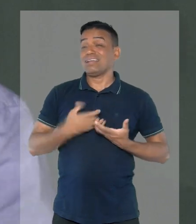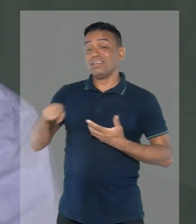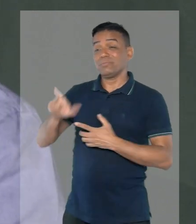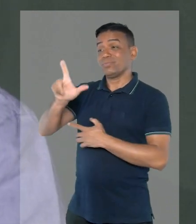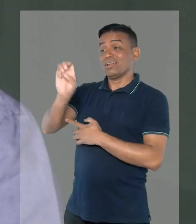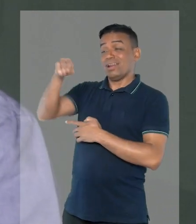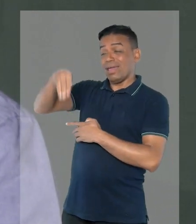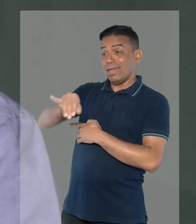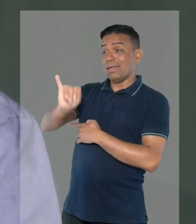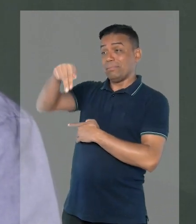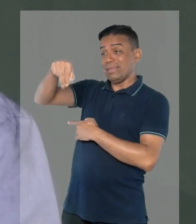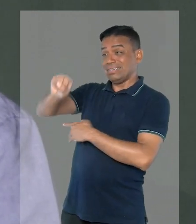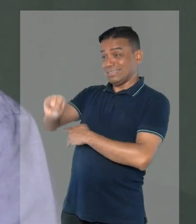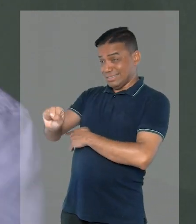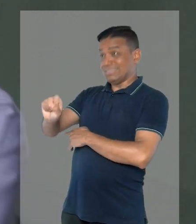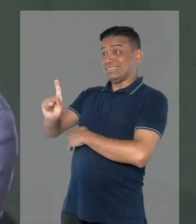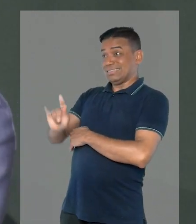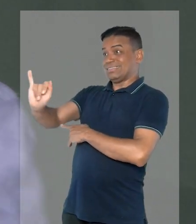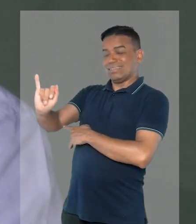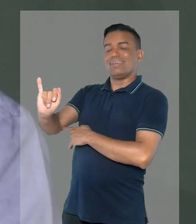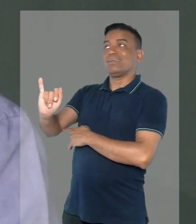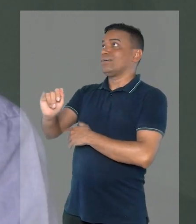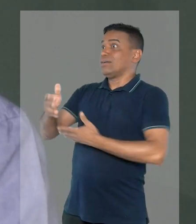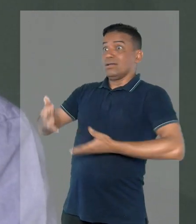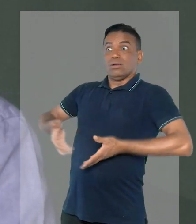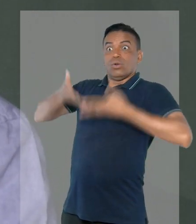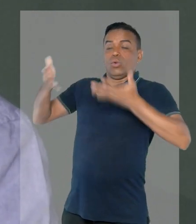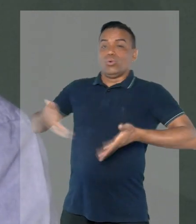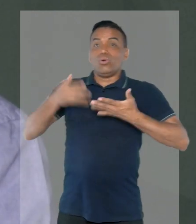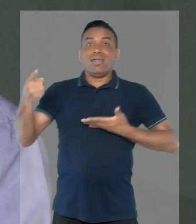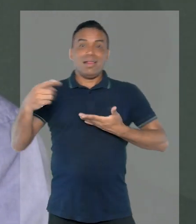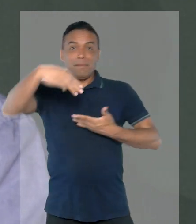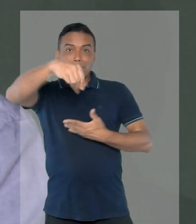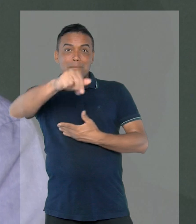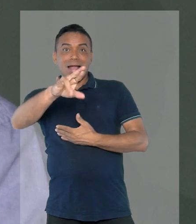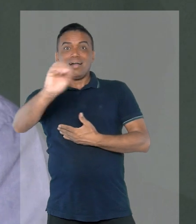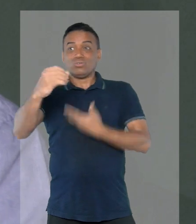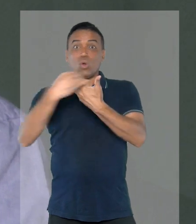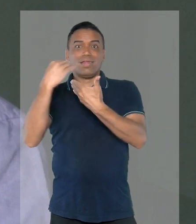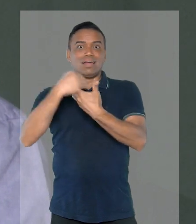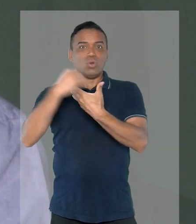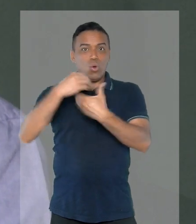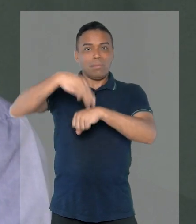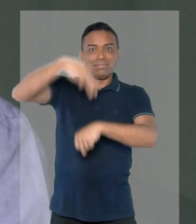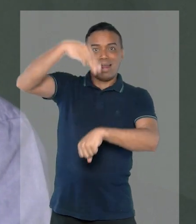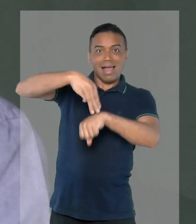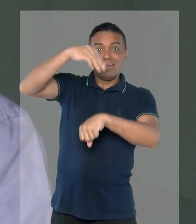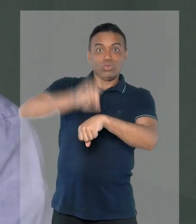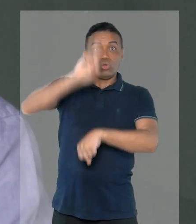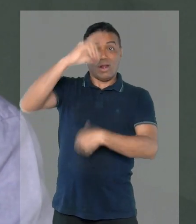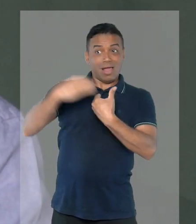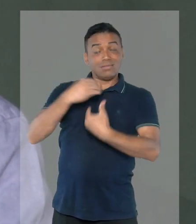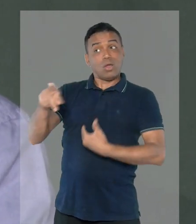de vida naquilo, sabe? O Marcos Freitas está aqui, meu orientador de mestrado e doutorado. Então tem sempre